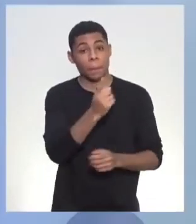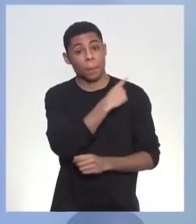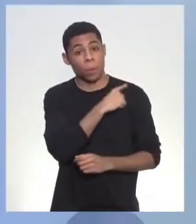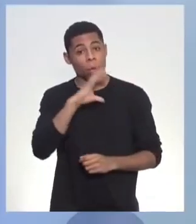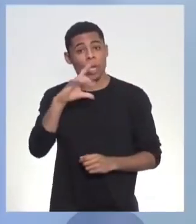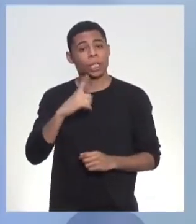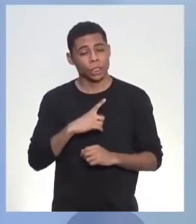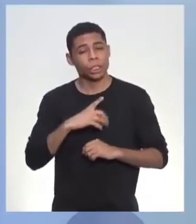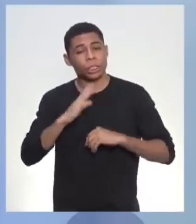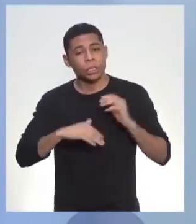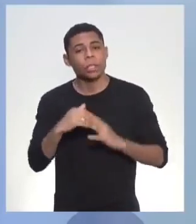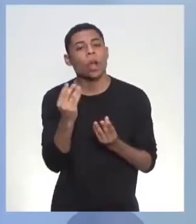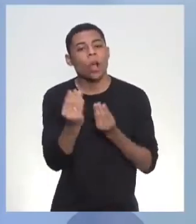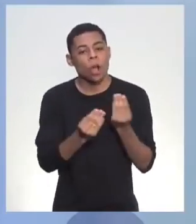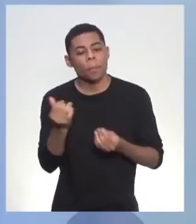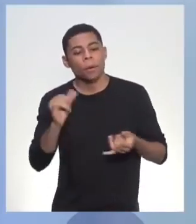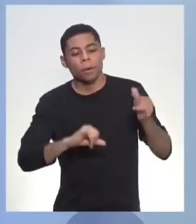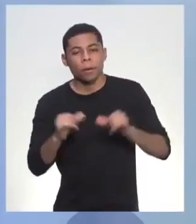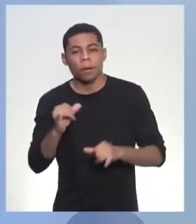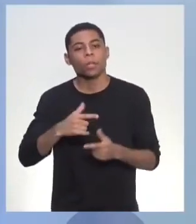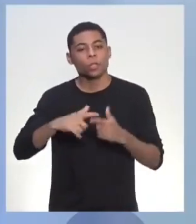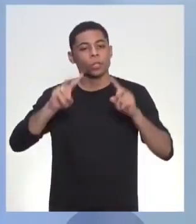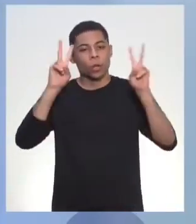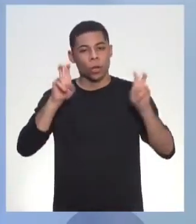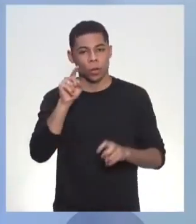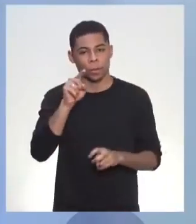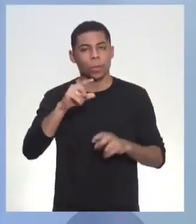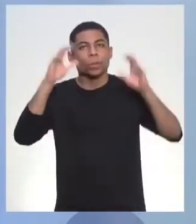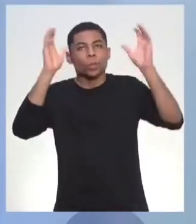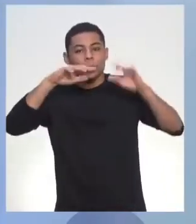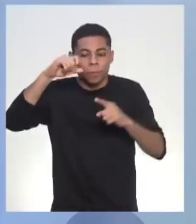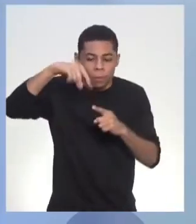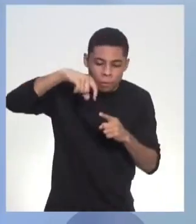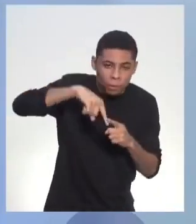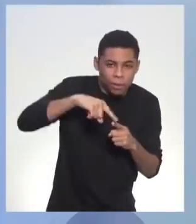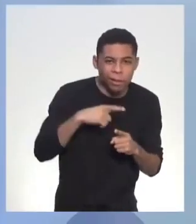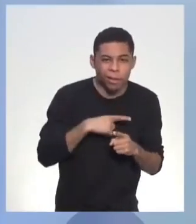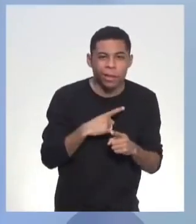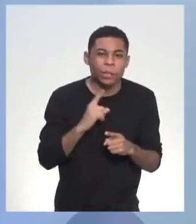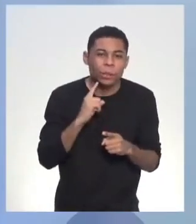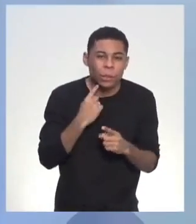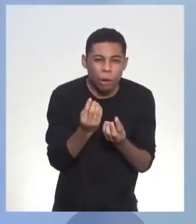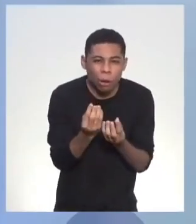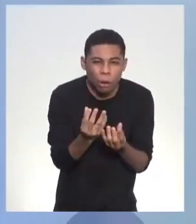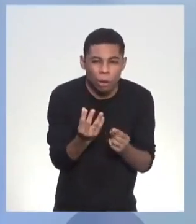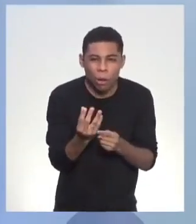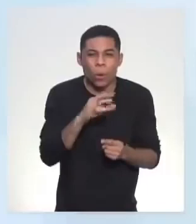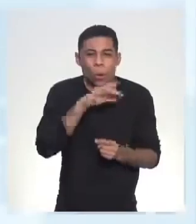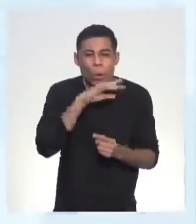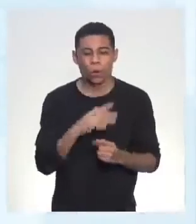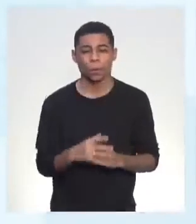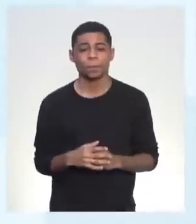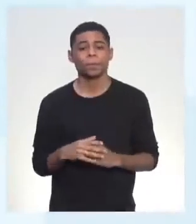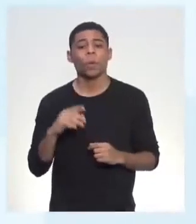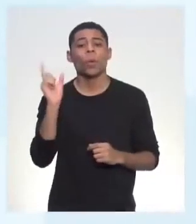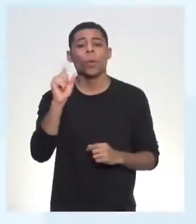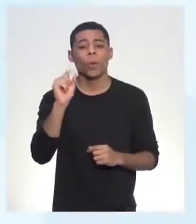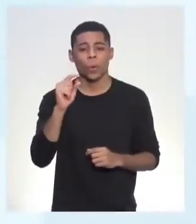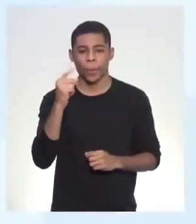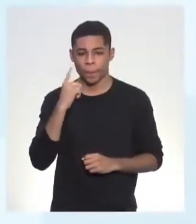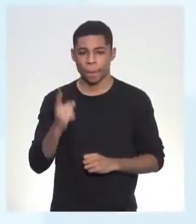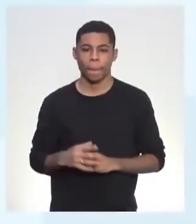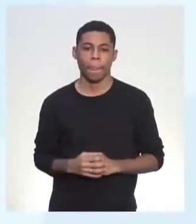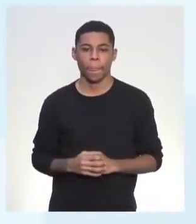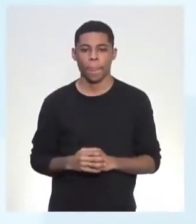tem um experimento prático sobre a chuva ácida. O que é a chuva ácida? É um fenômeno meteorológico que